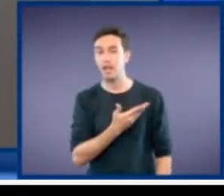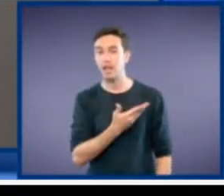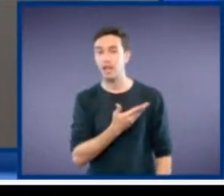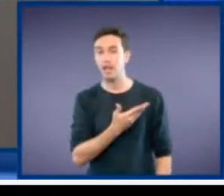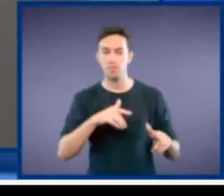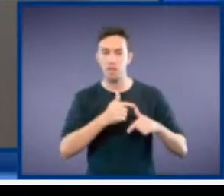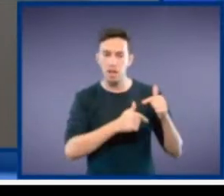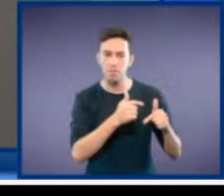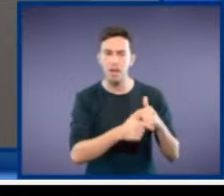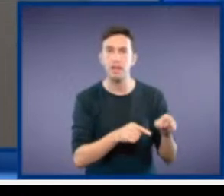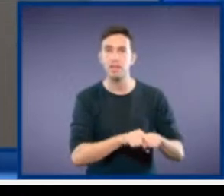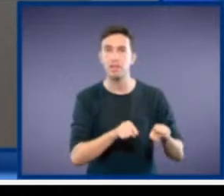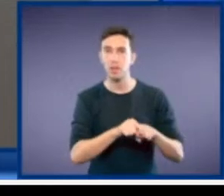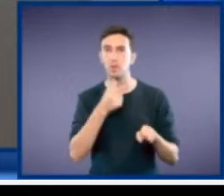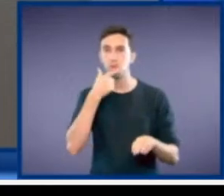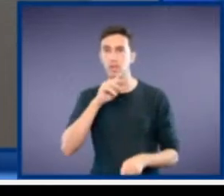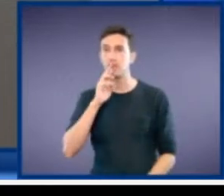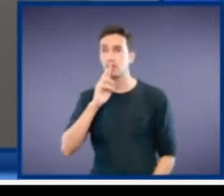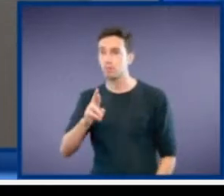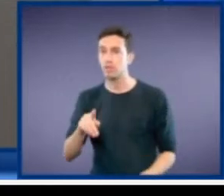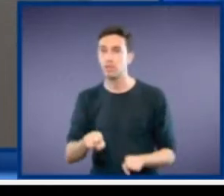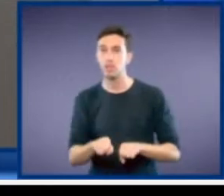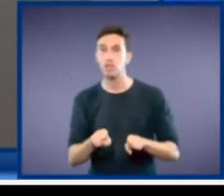de resposta, nós temos capital.